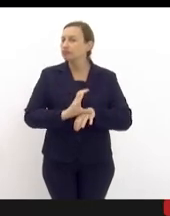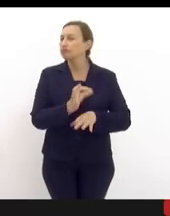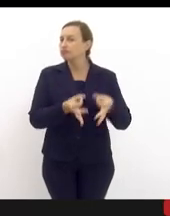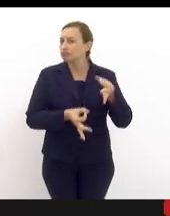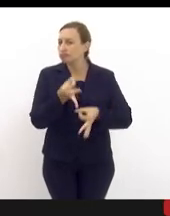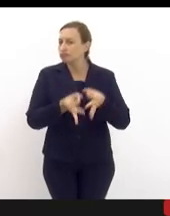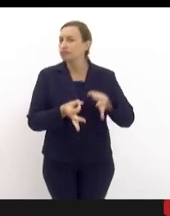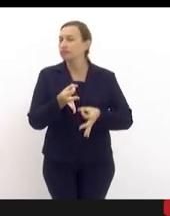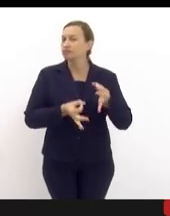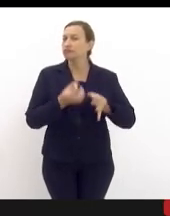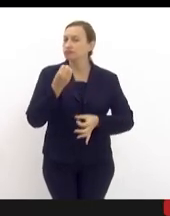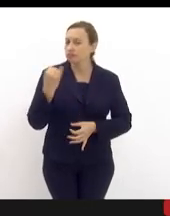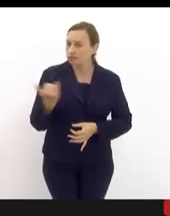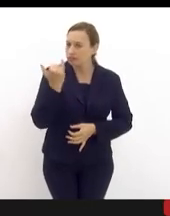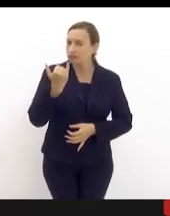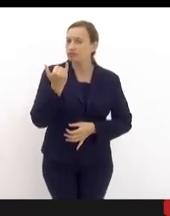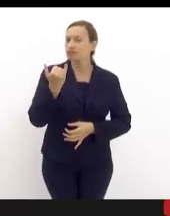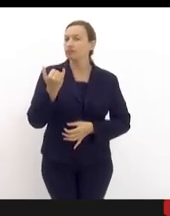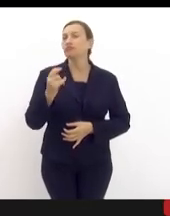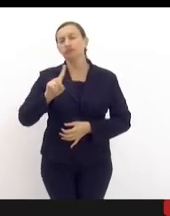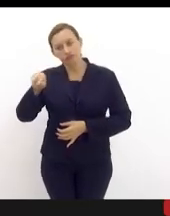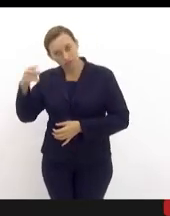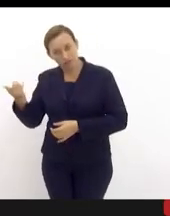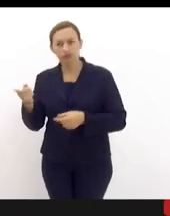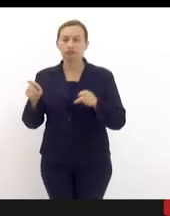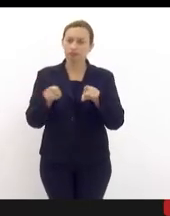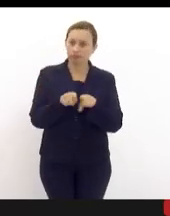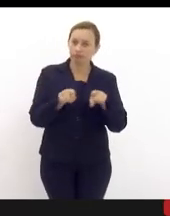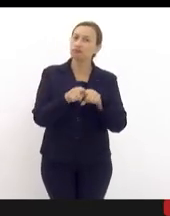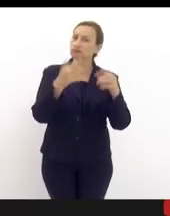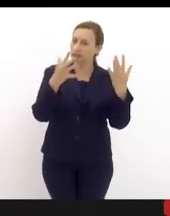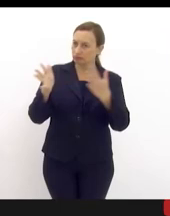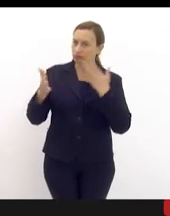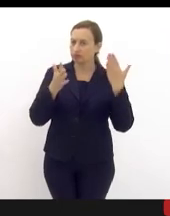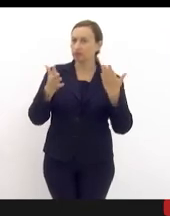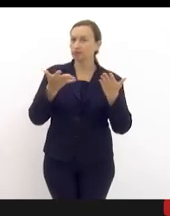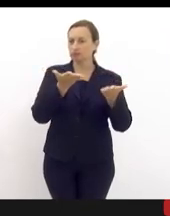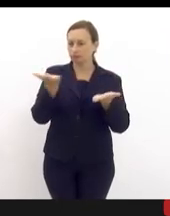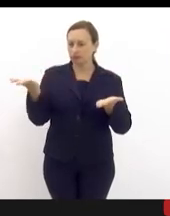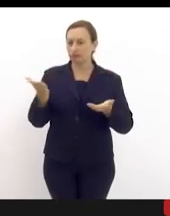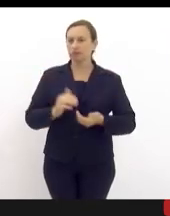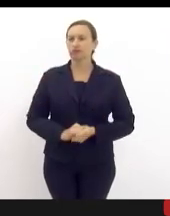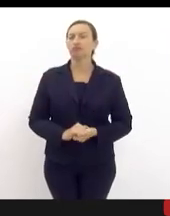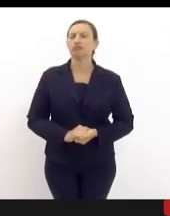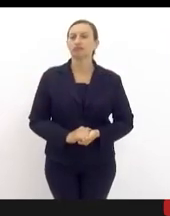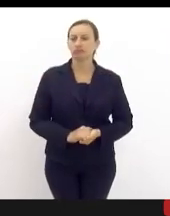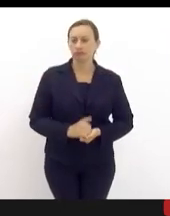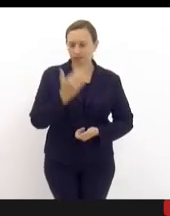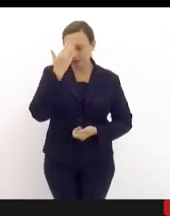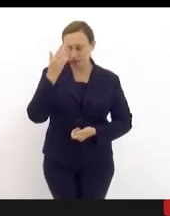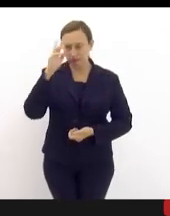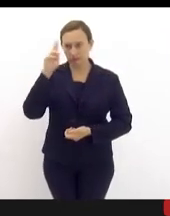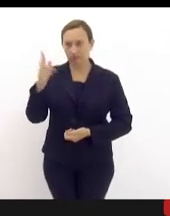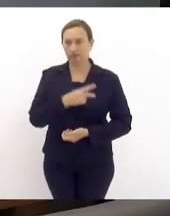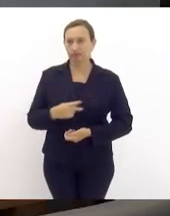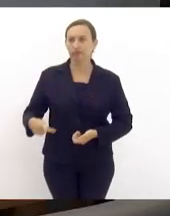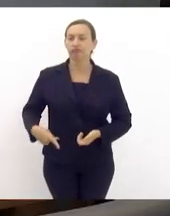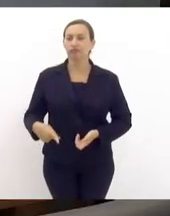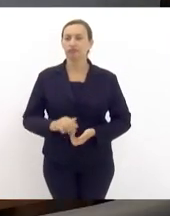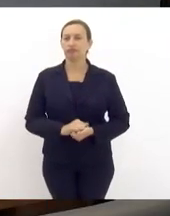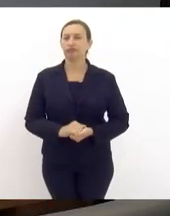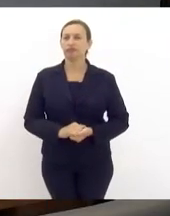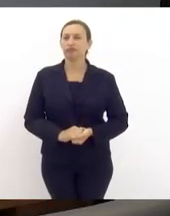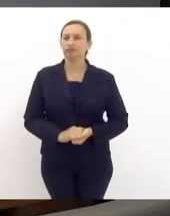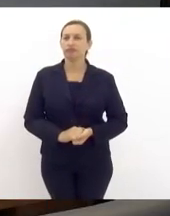Justiça é muito importante, e as demais também, parabenizando a todos. Obrigado, senhor presidente. Só vou atender a defensoria